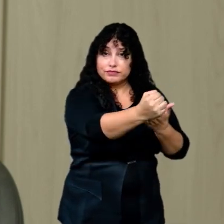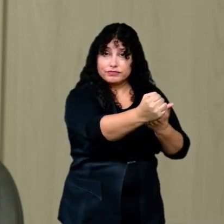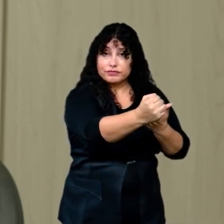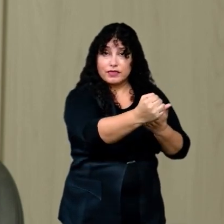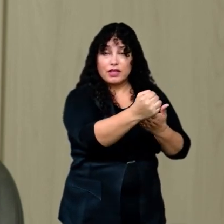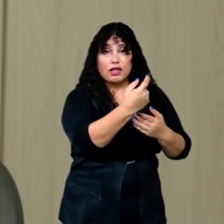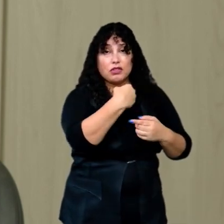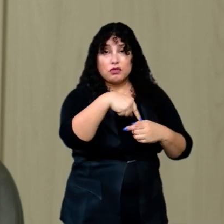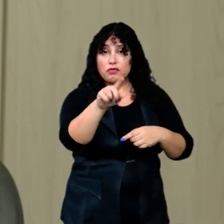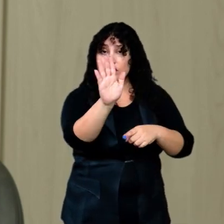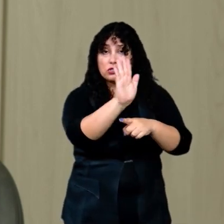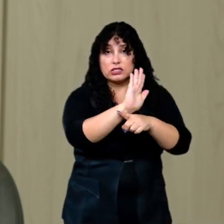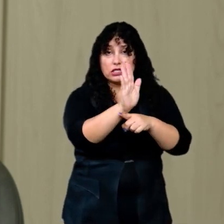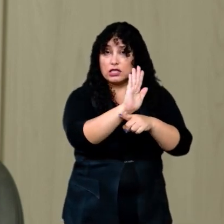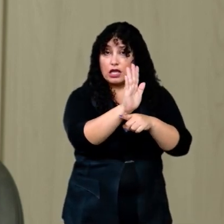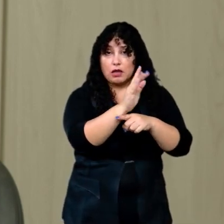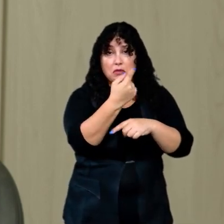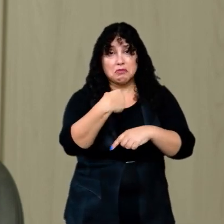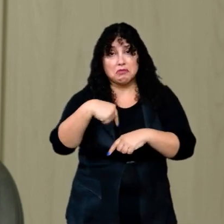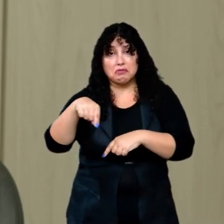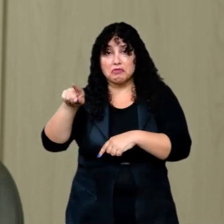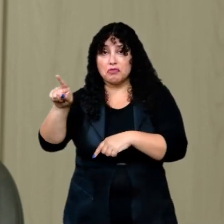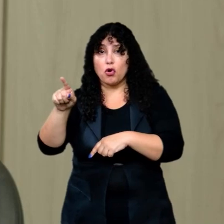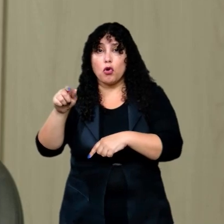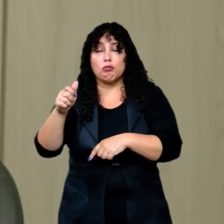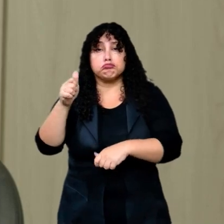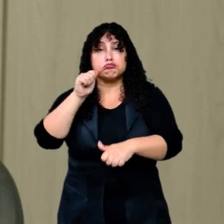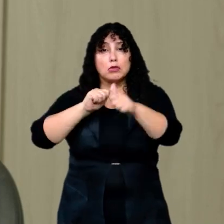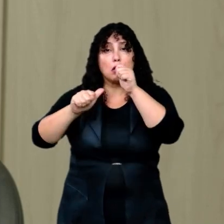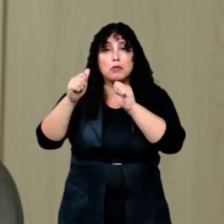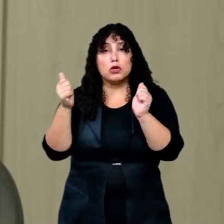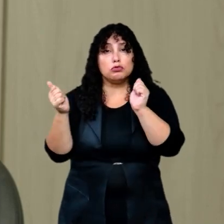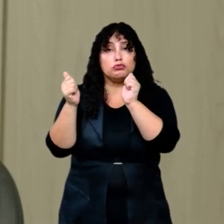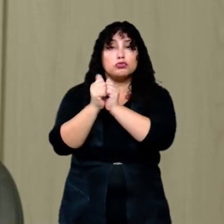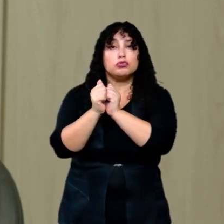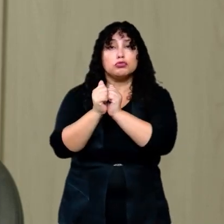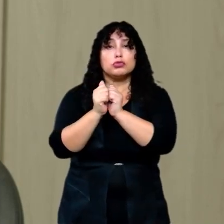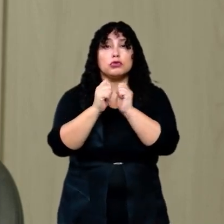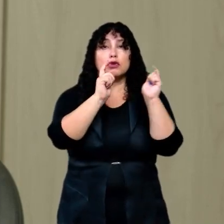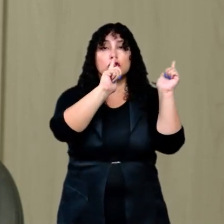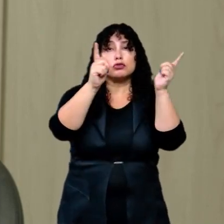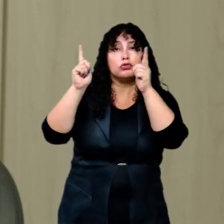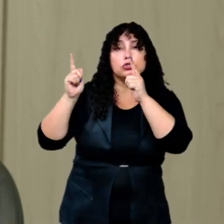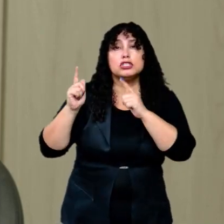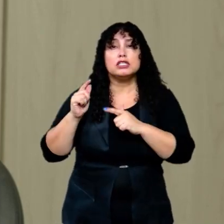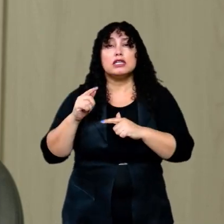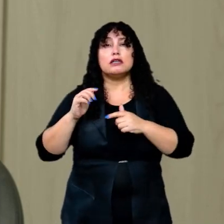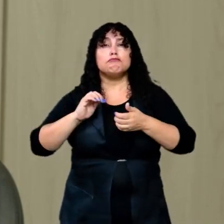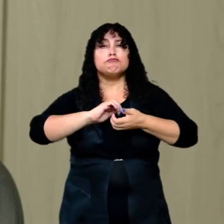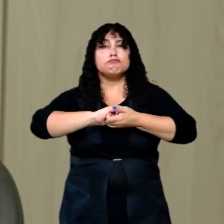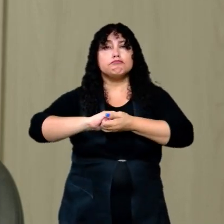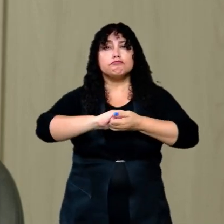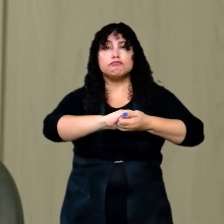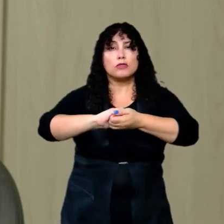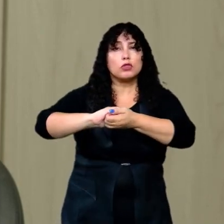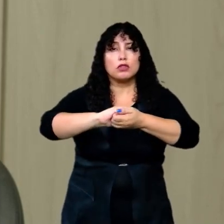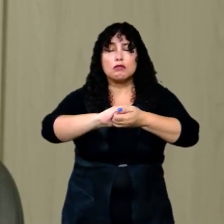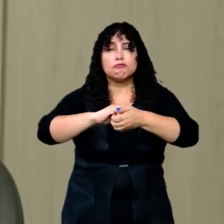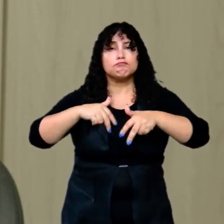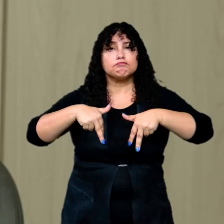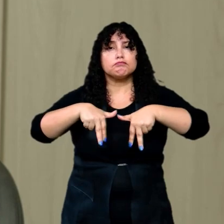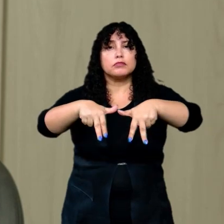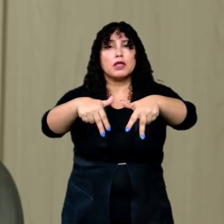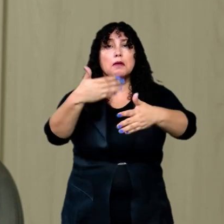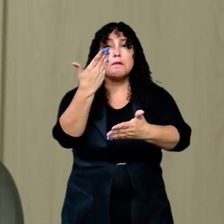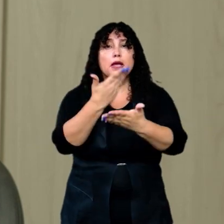no cinema, não vou tomar um chopp junto, nós não vamos sair 10 minutinhos e passear de mão dadas, entendeu?